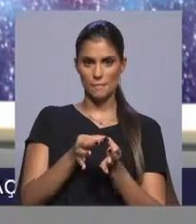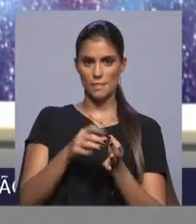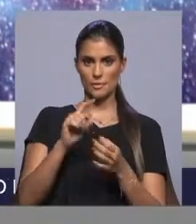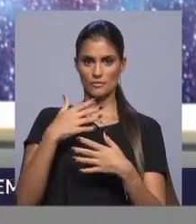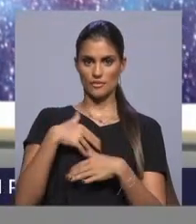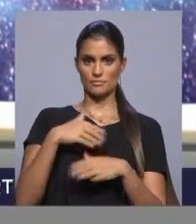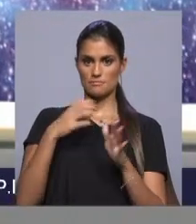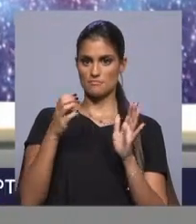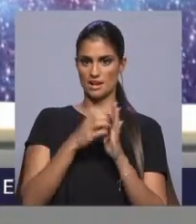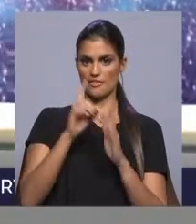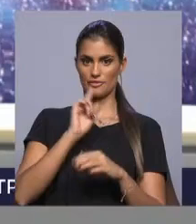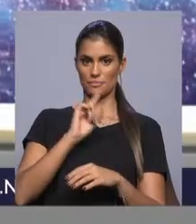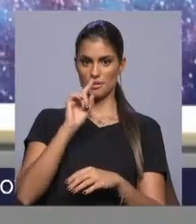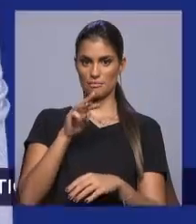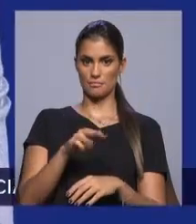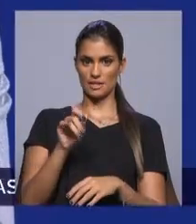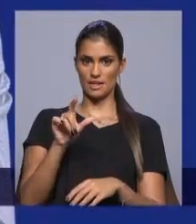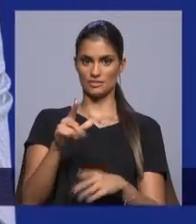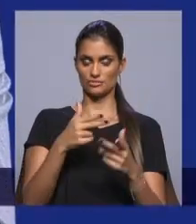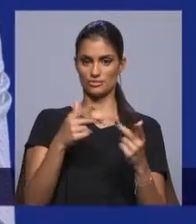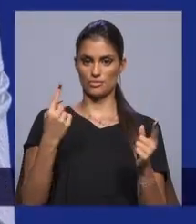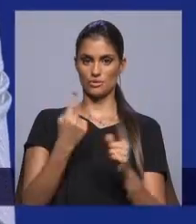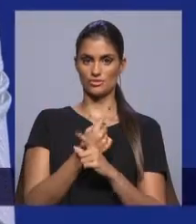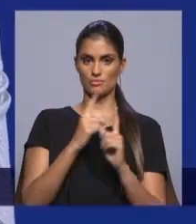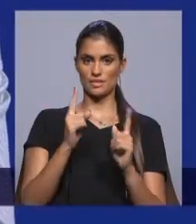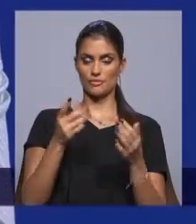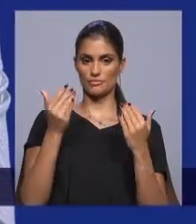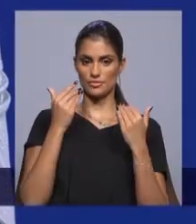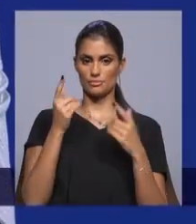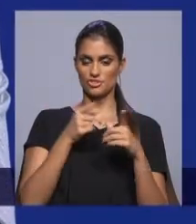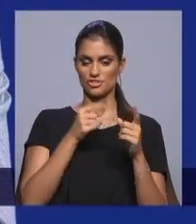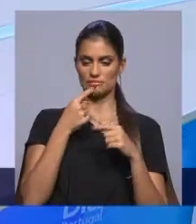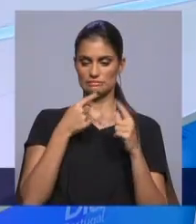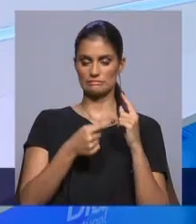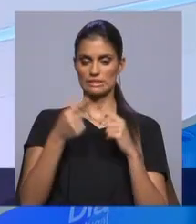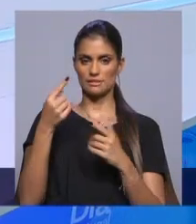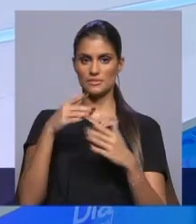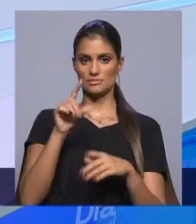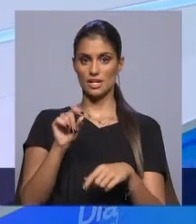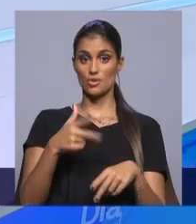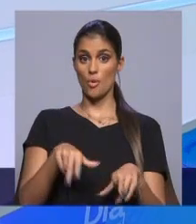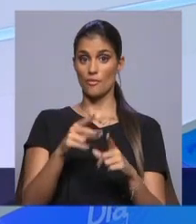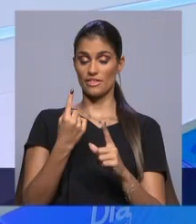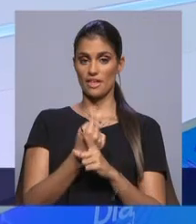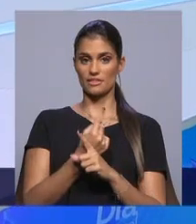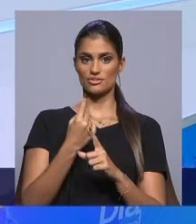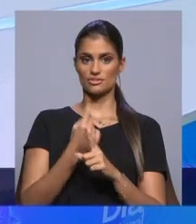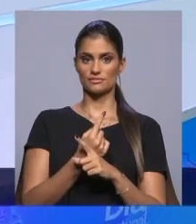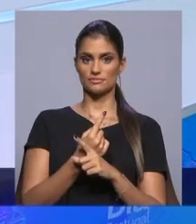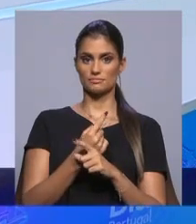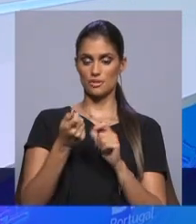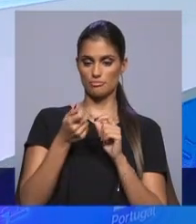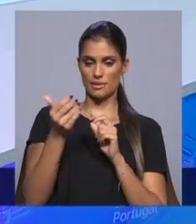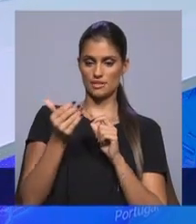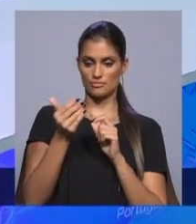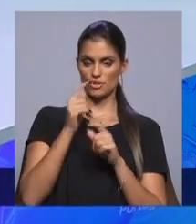de marca. Miguel Gonçalves, é uma variedade grande. Começamos com notícias de uma estrela muito estranha, mas também há novidades de uma que é mais próxima do